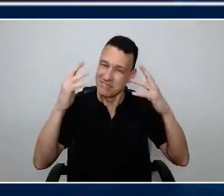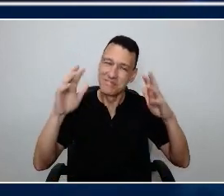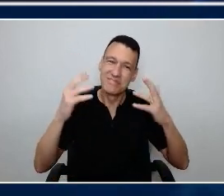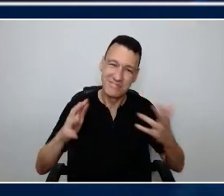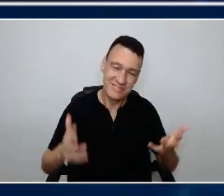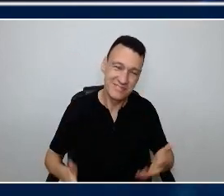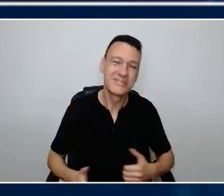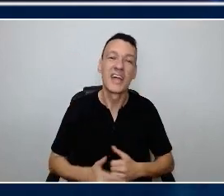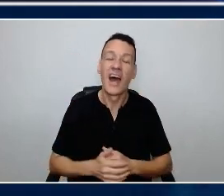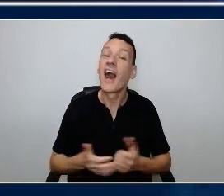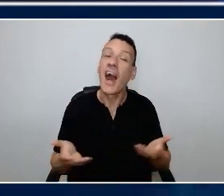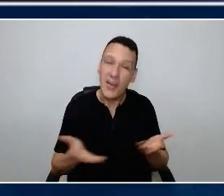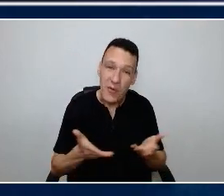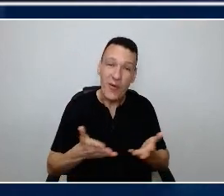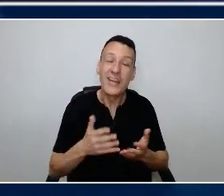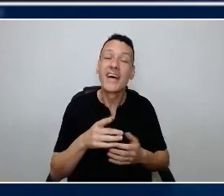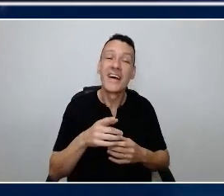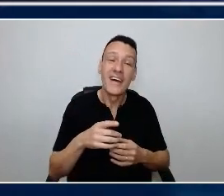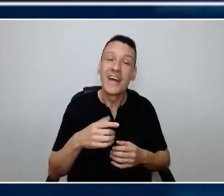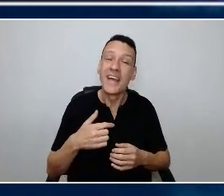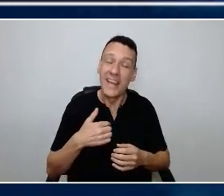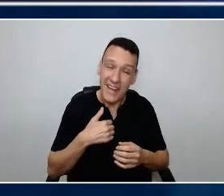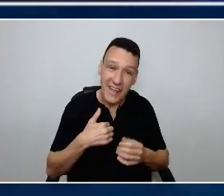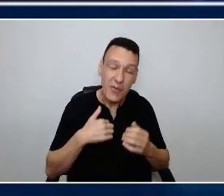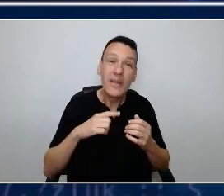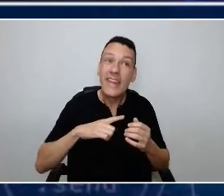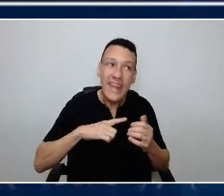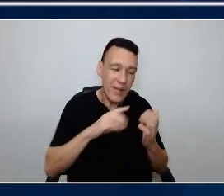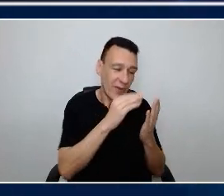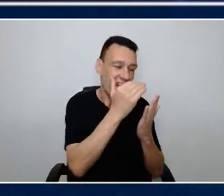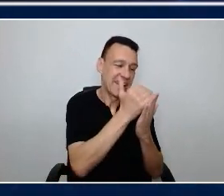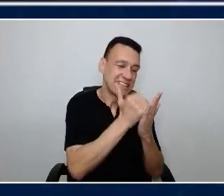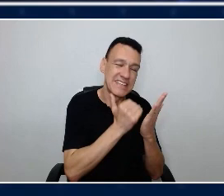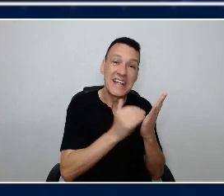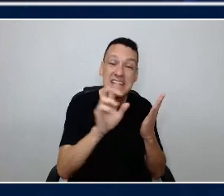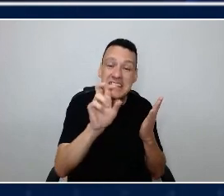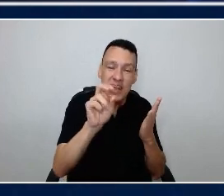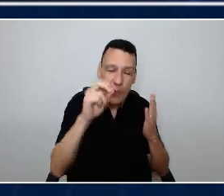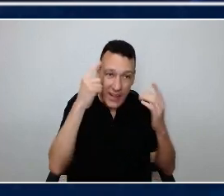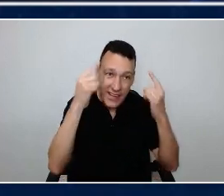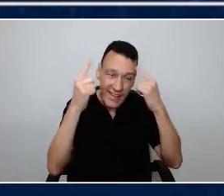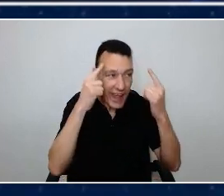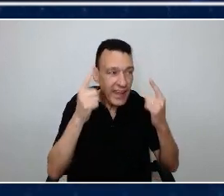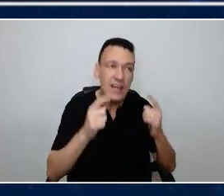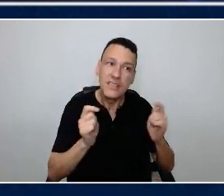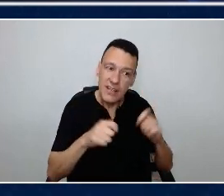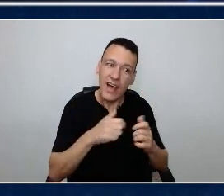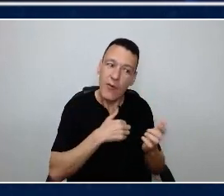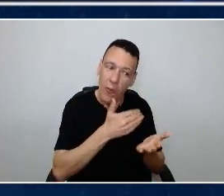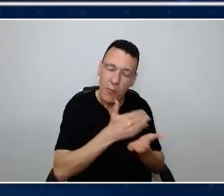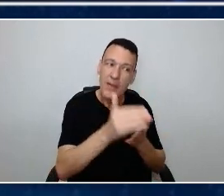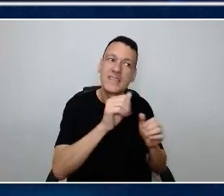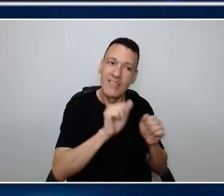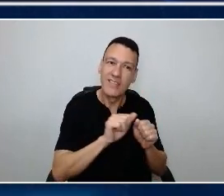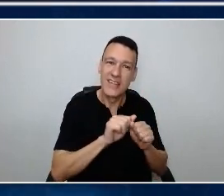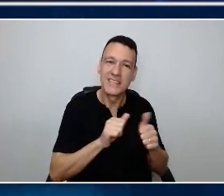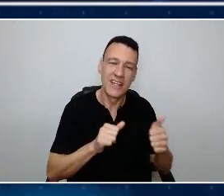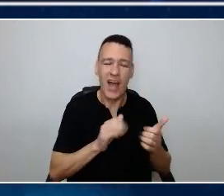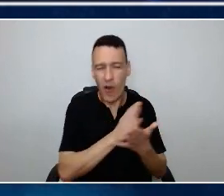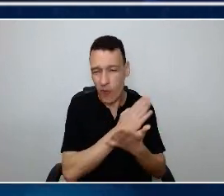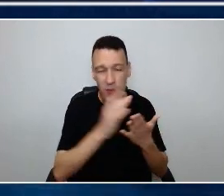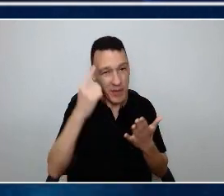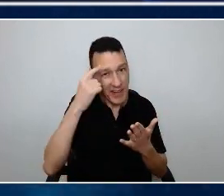ideias e começar a fazer sabe comece comece não vai ser fácil mas vale a pena tem umas ideias meio ruim lá mas tudo bem a